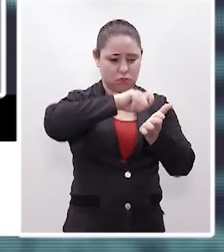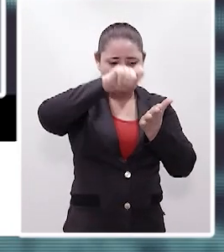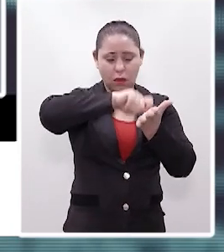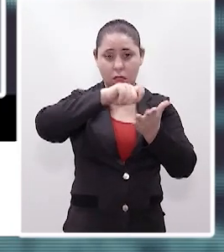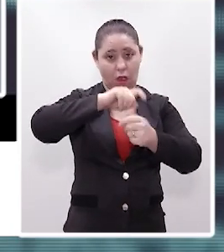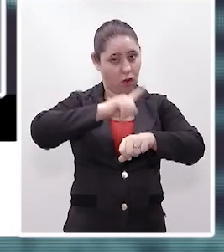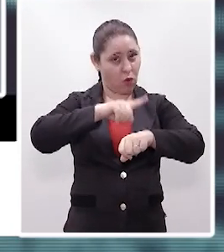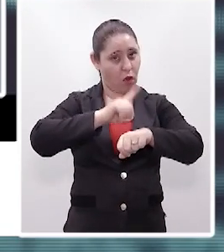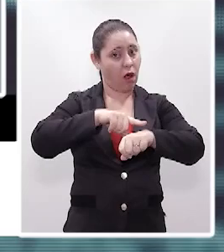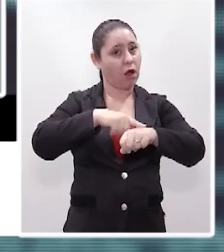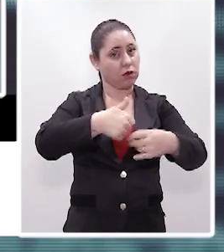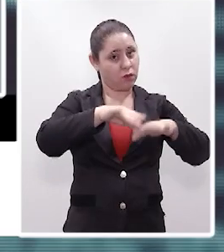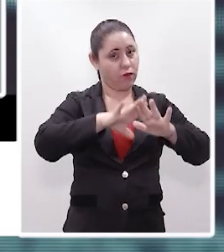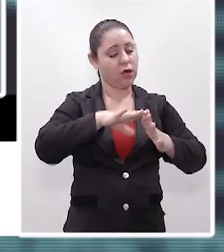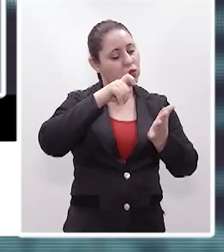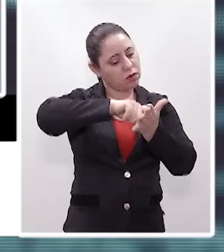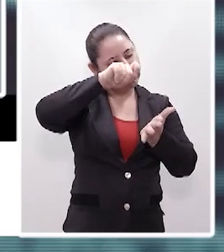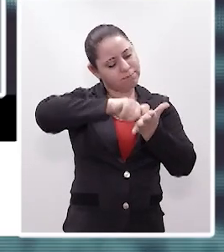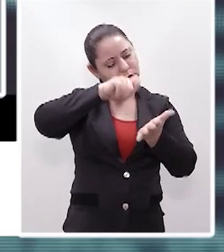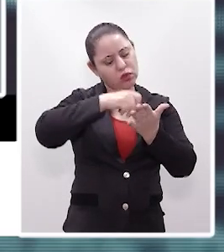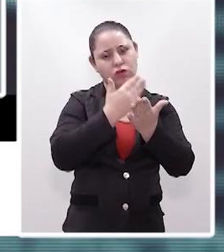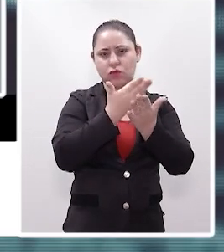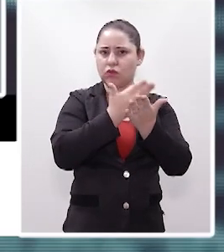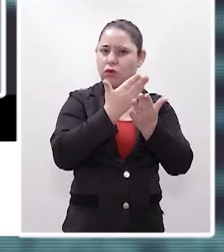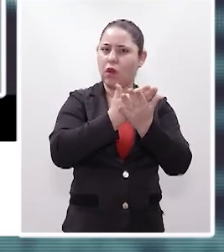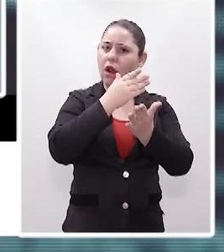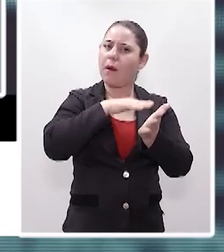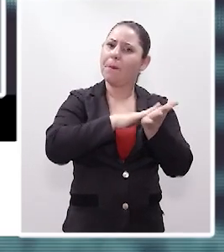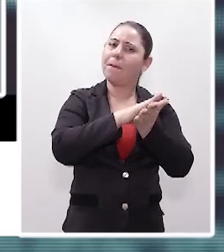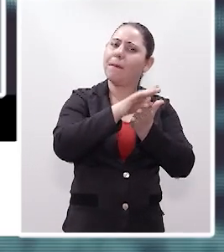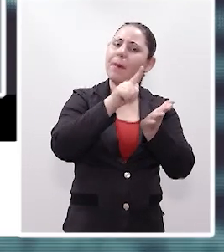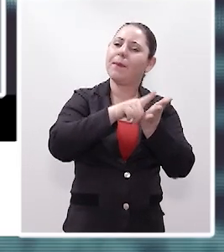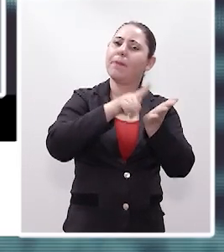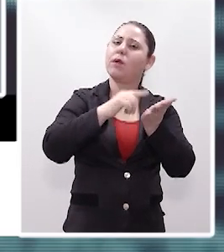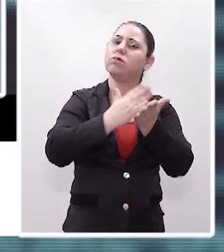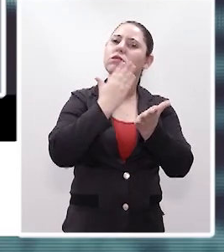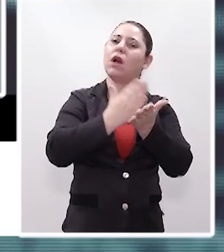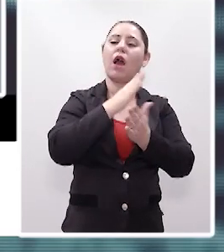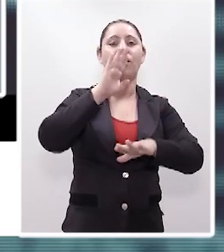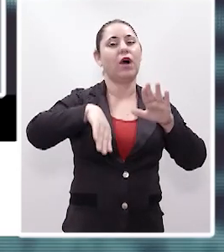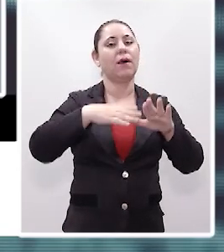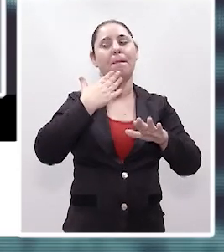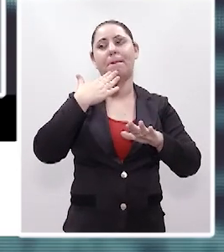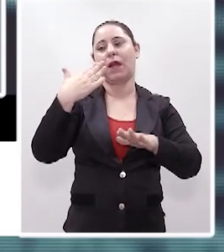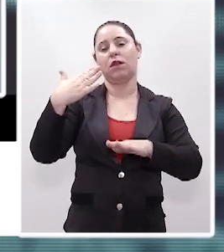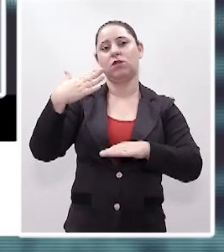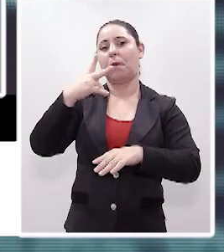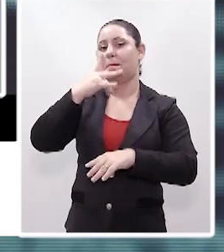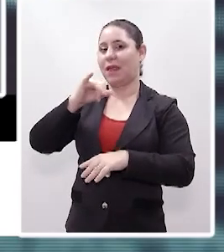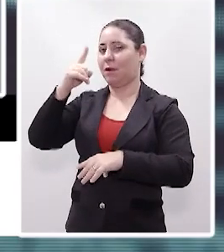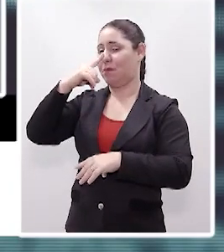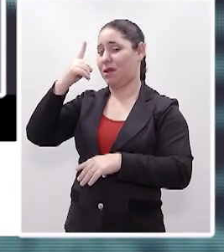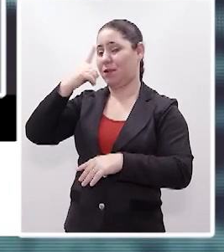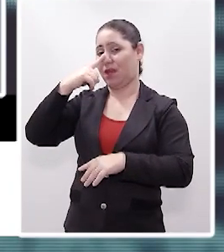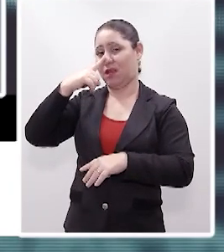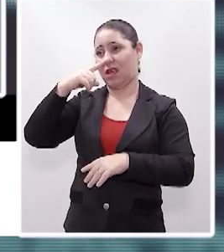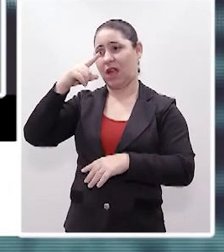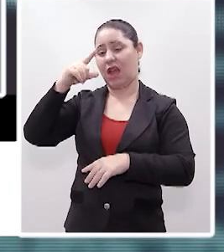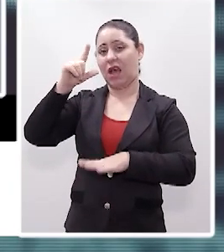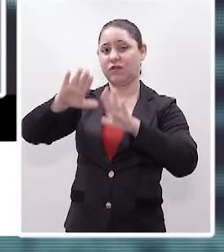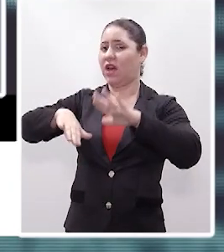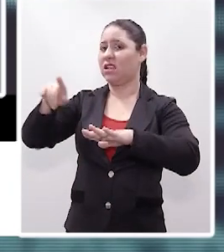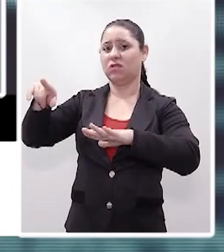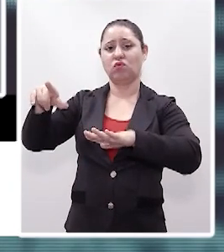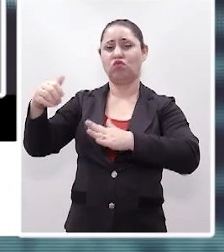e eu tenho o meu horário, que eu fico lá estudando essa apostila sozinho. Às vezes eu peço para o meu pai e para minha mãe, mas nem tudo